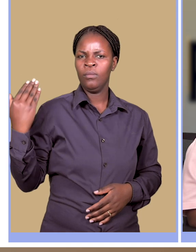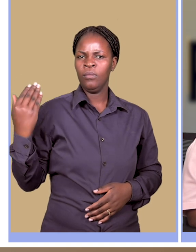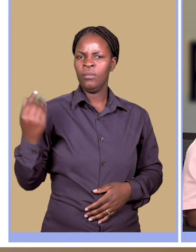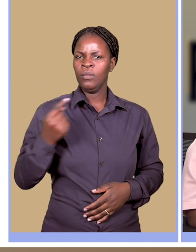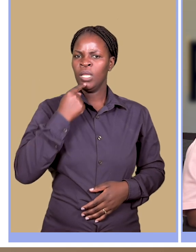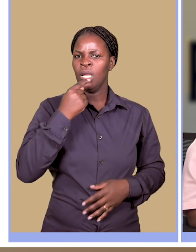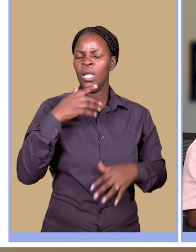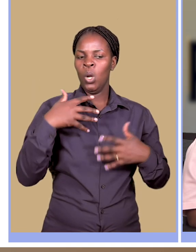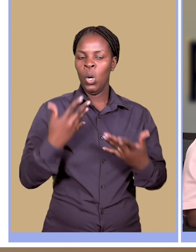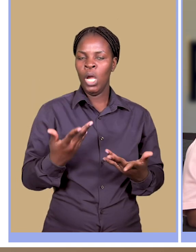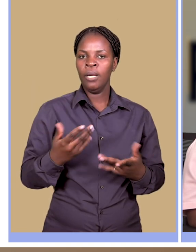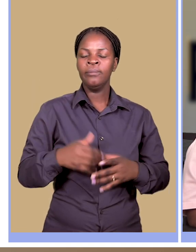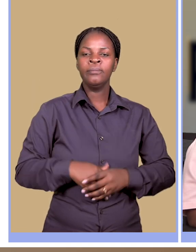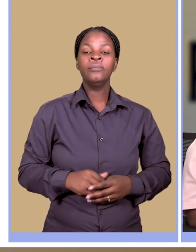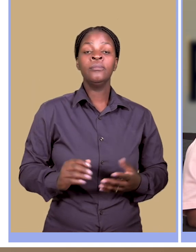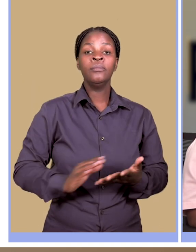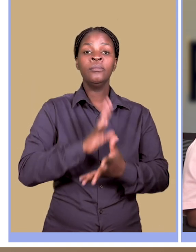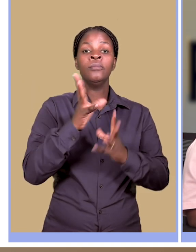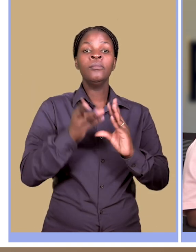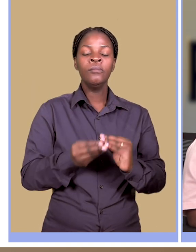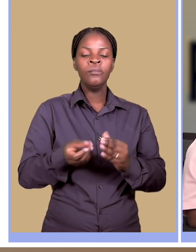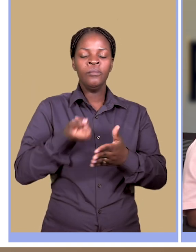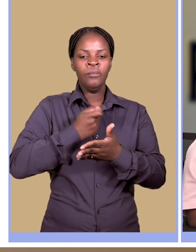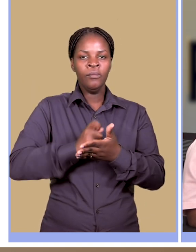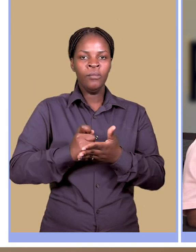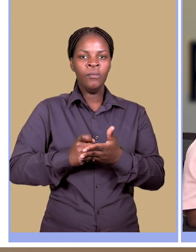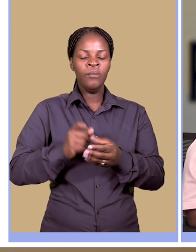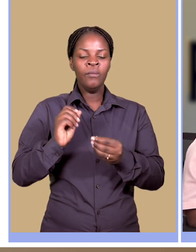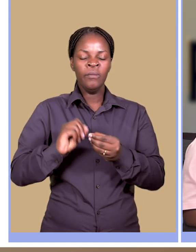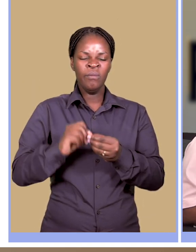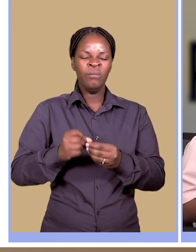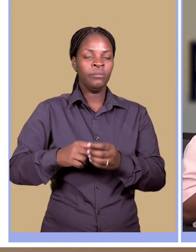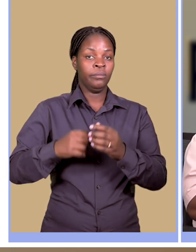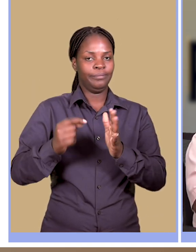Alguém há dias me perguntava, e se nós colocássemos em que todas as escolas fosse